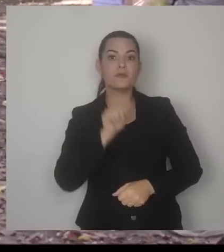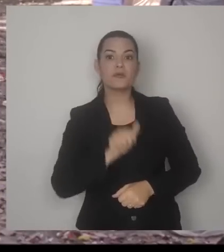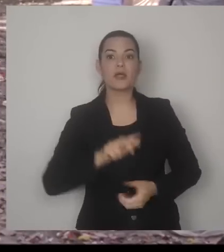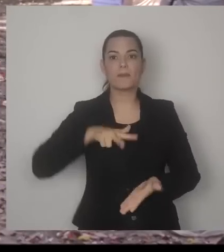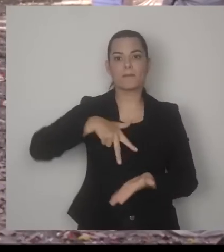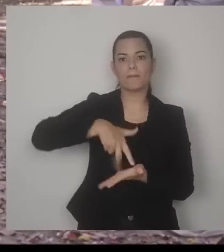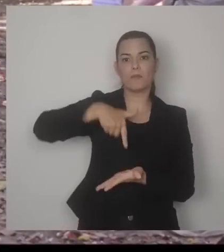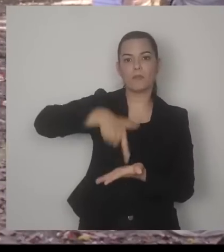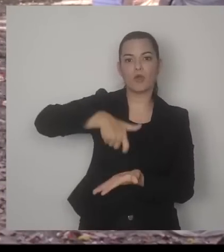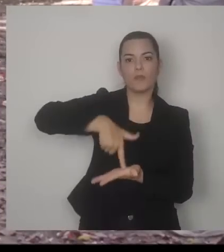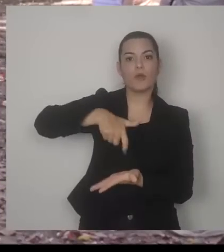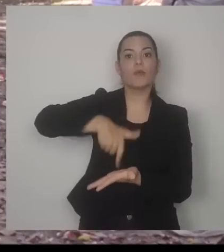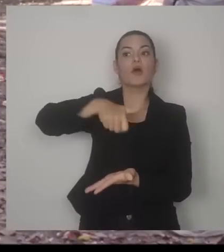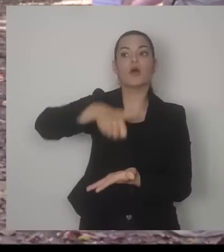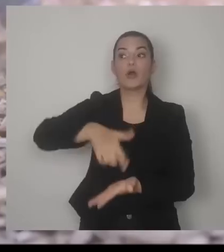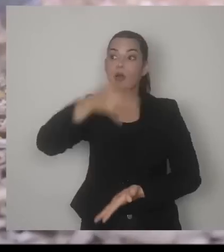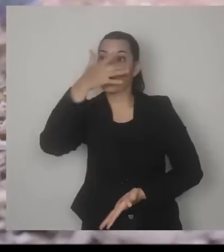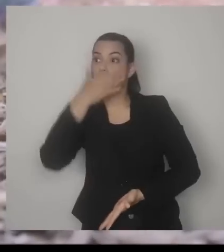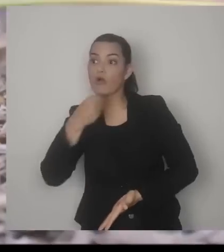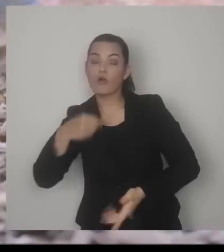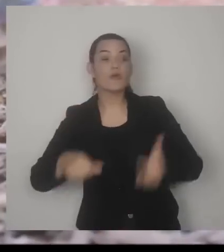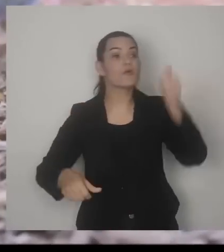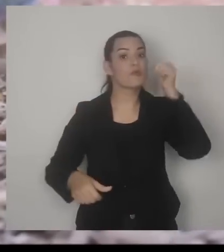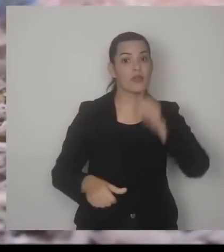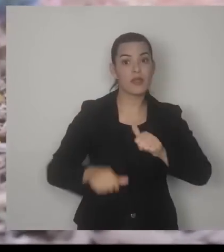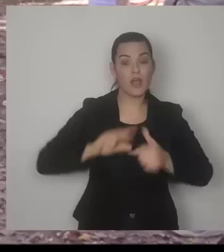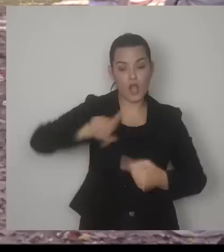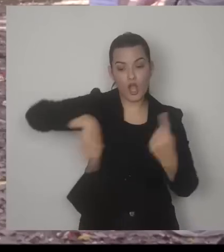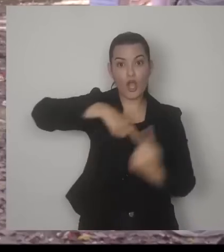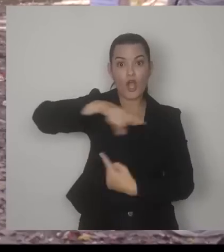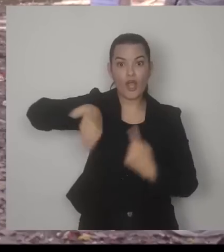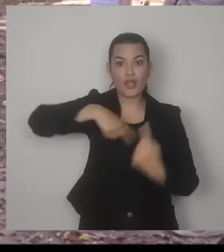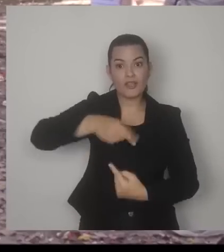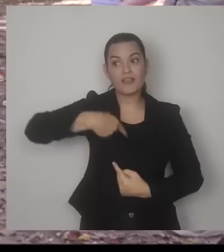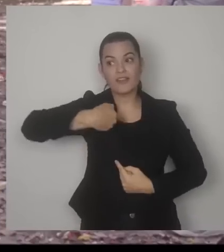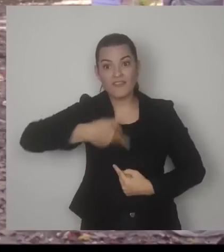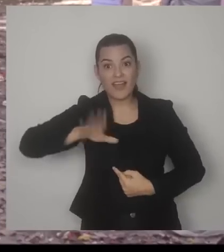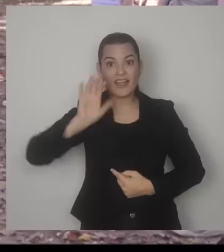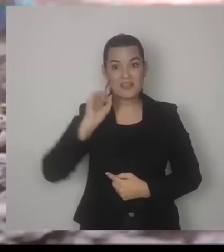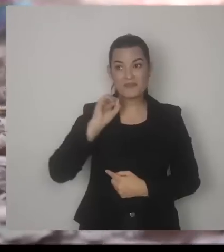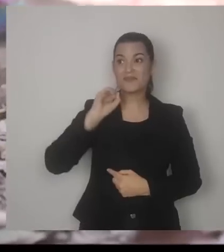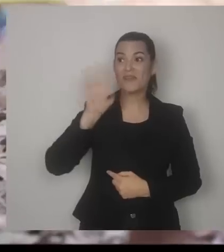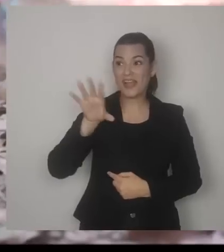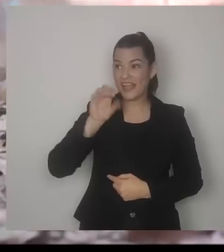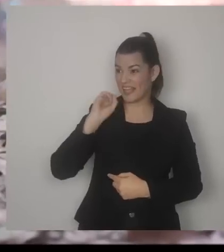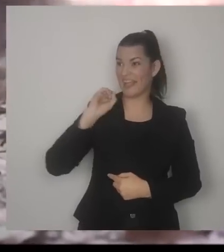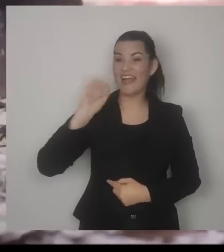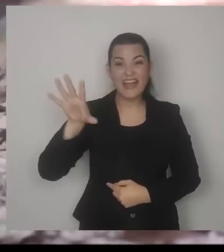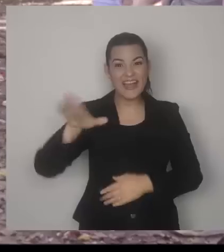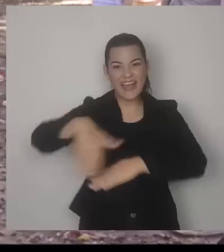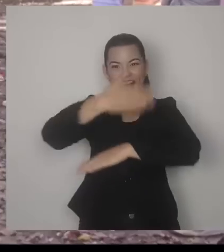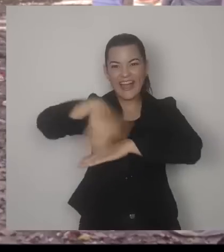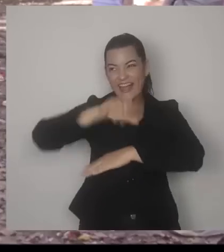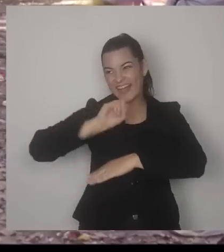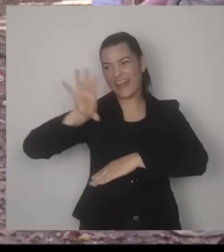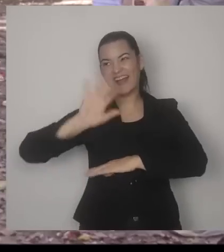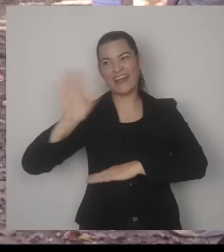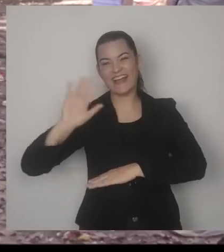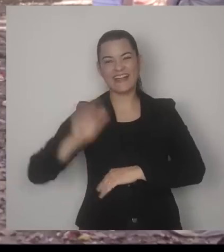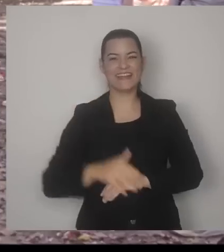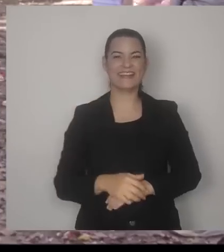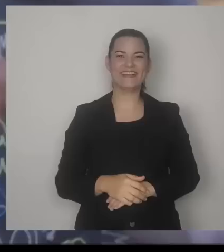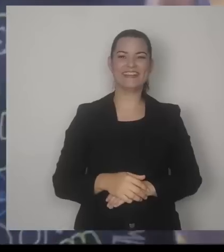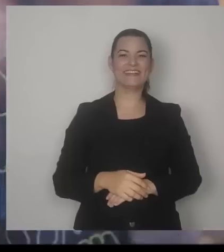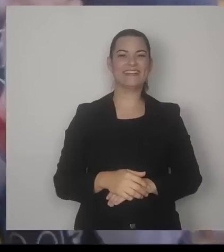chão. Senhoras e senhores, pulem de um pé só. Senhoras e senhores, dá uma rodadinha e vai